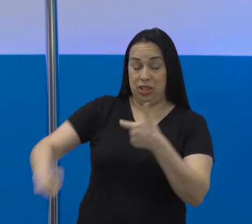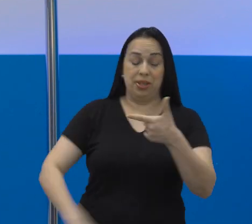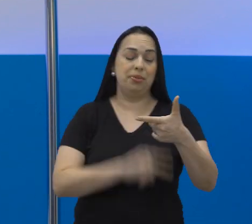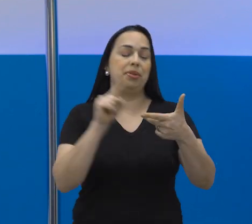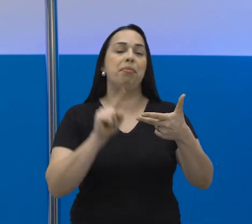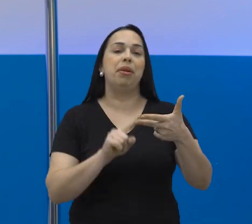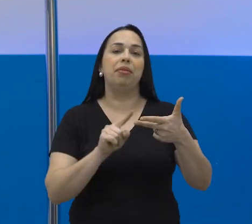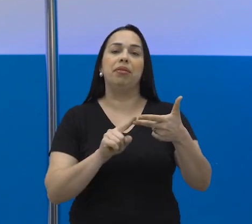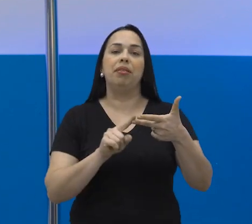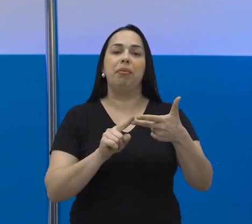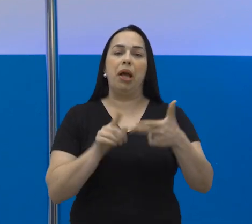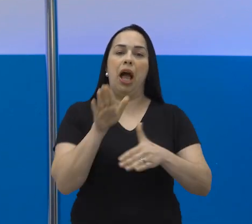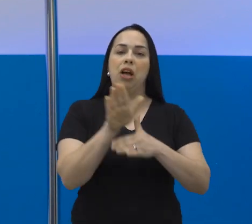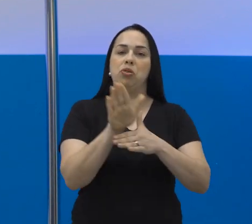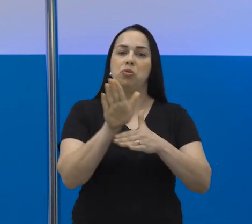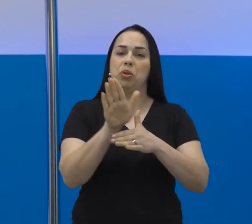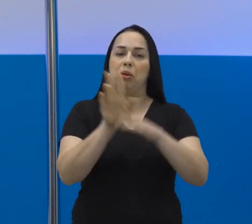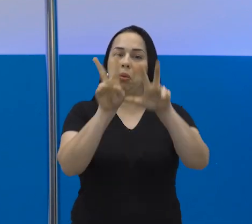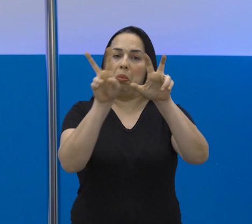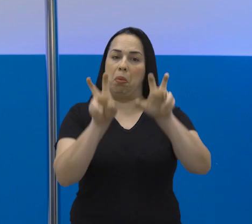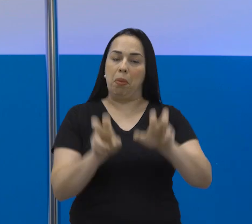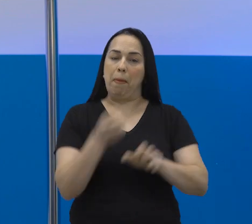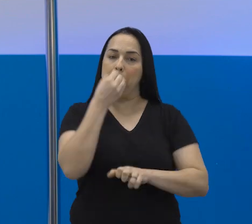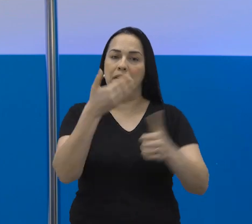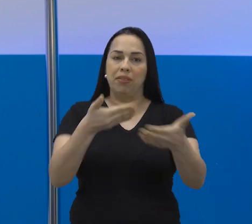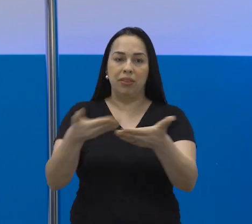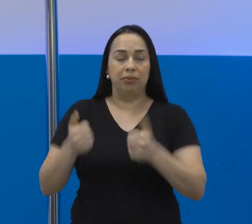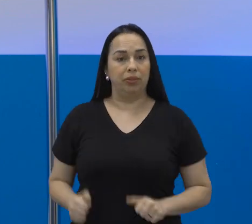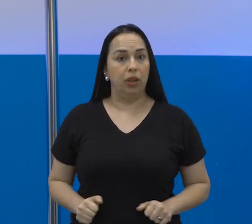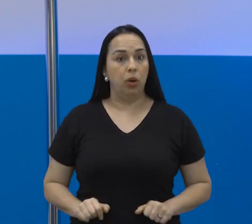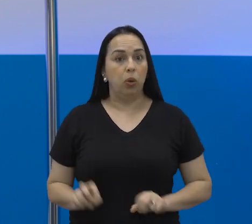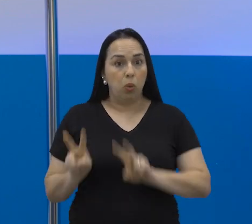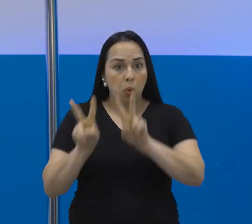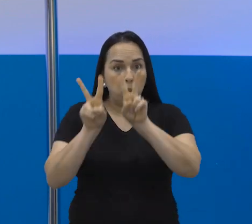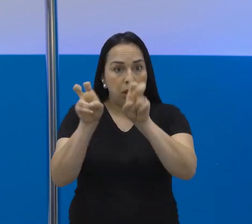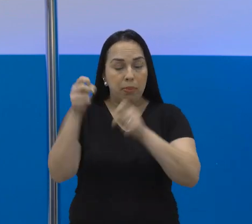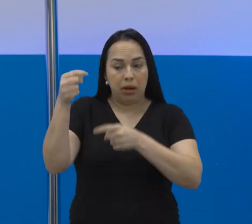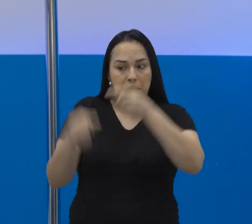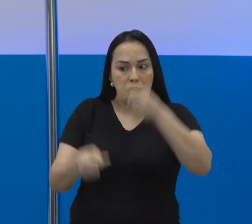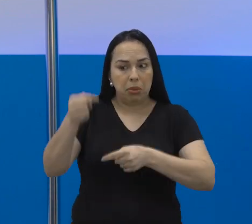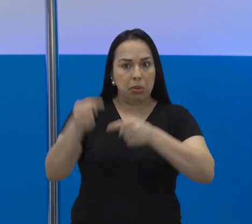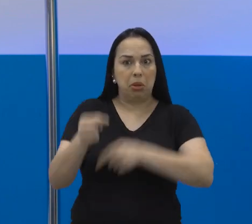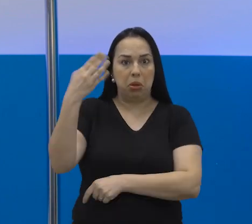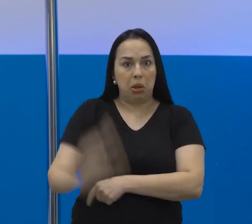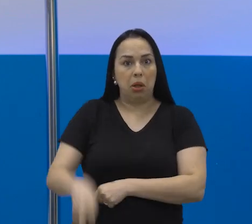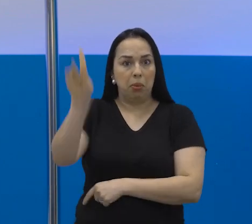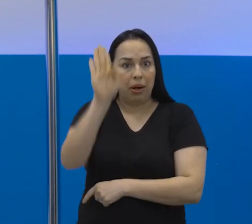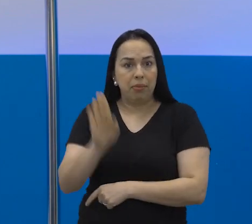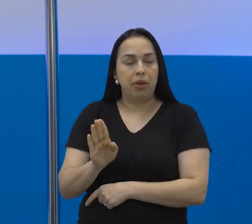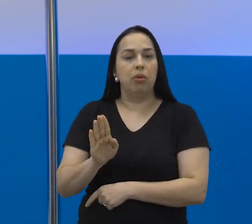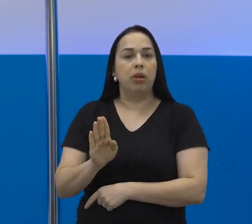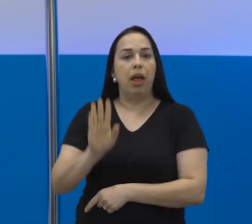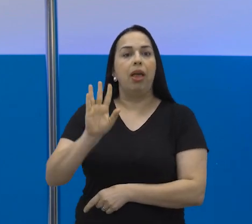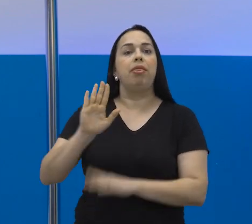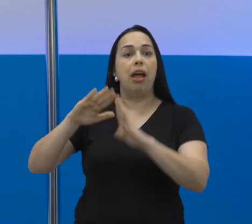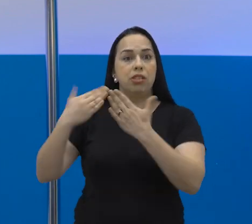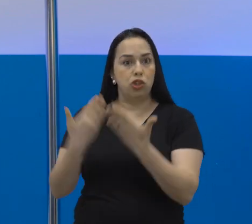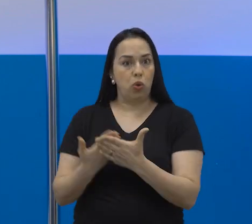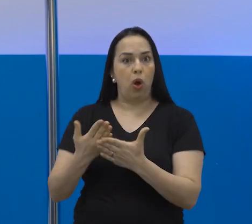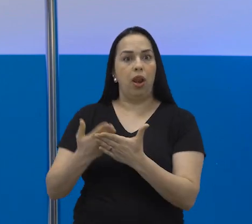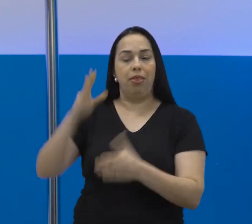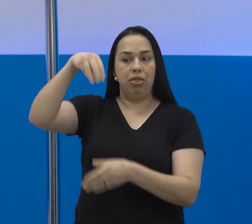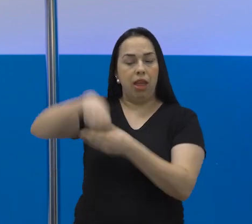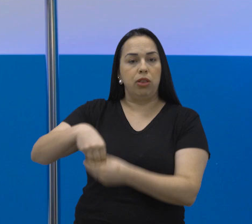Câmara, sobre a cidade e também prestação de serviço, então seja bem-vindo. Um tema que tem sido debatido em todo o país é o uso